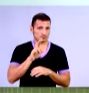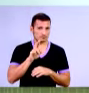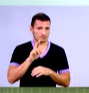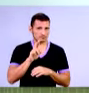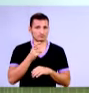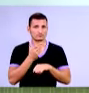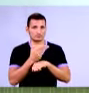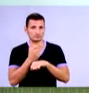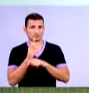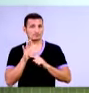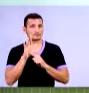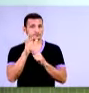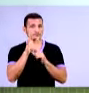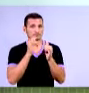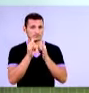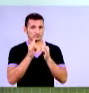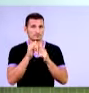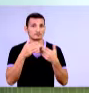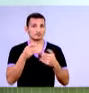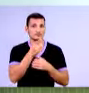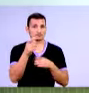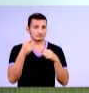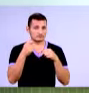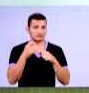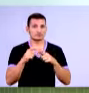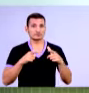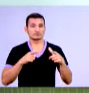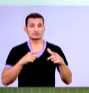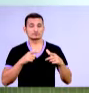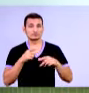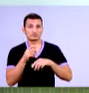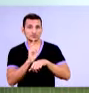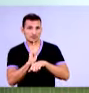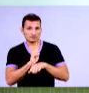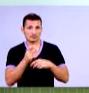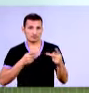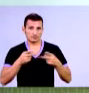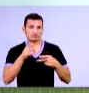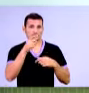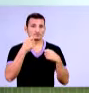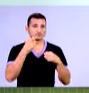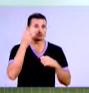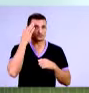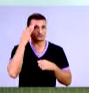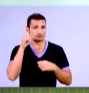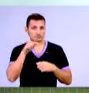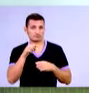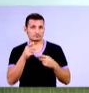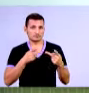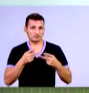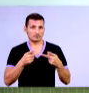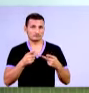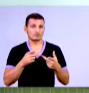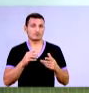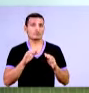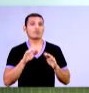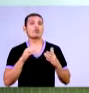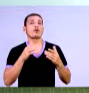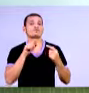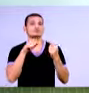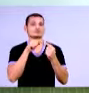de informações. Então, você precisa gerenciar esse projeto, você precisa saber se esse projeto estabelecer os objetivos desse